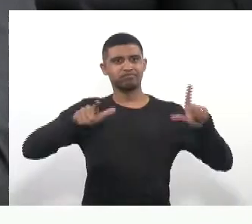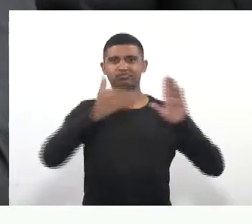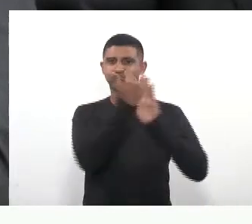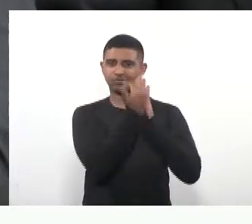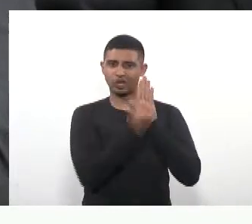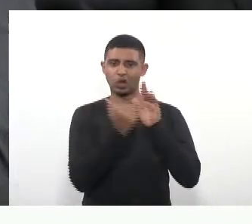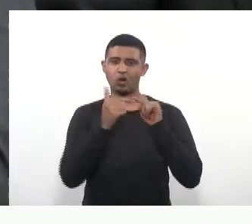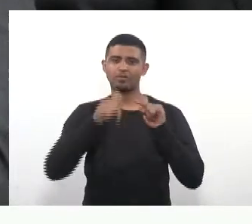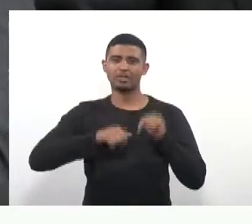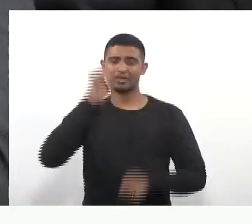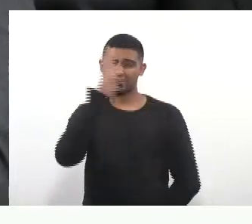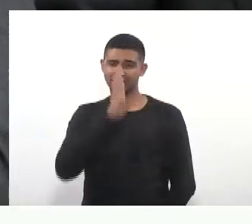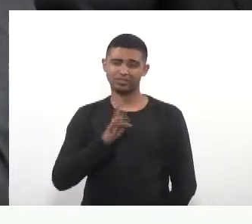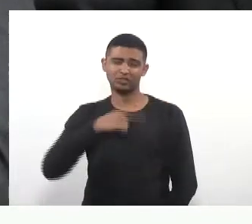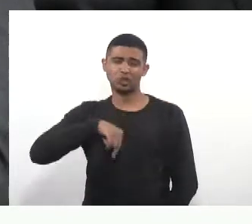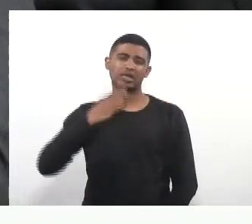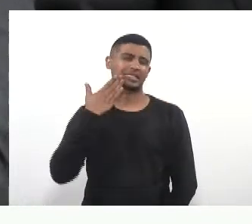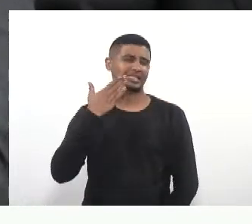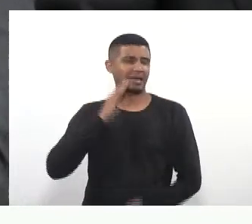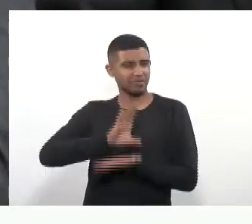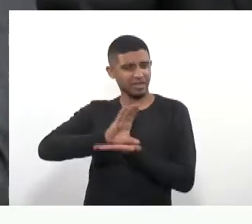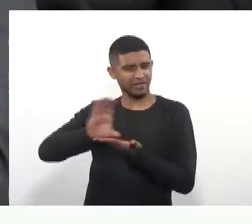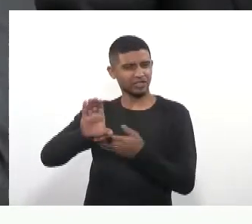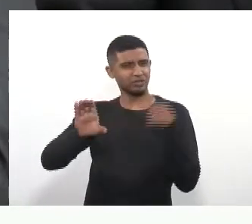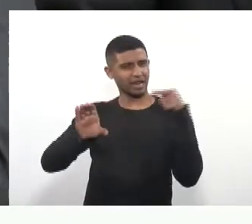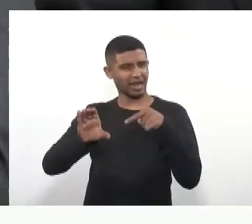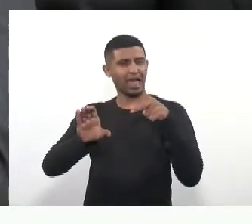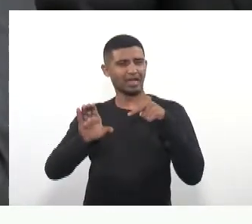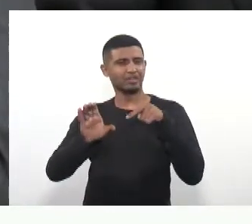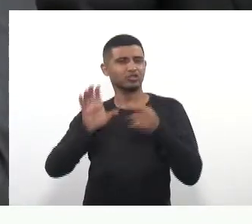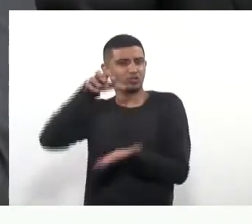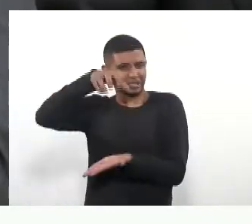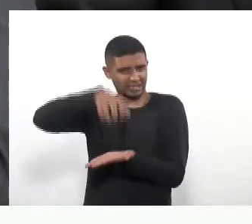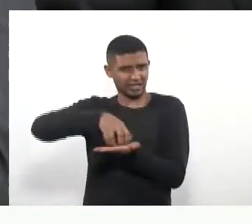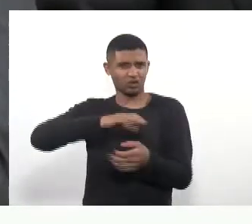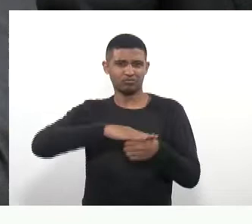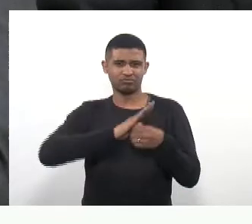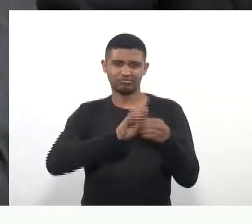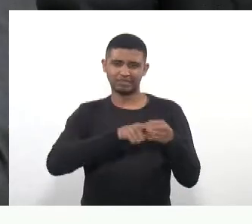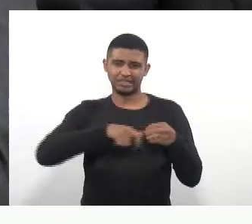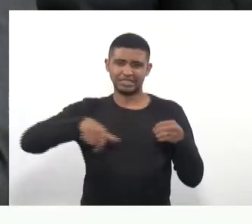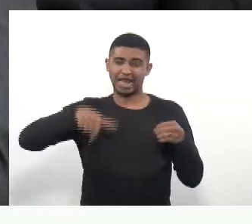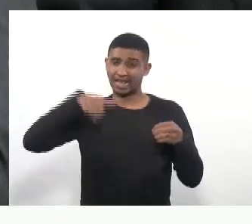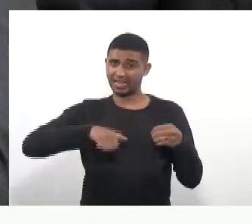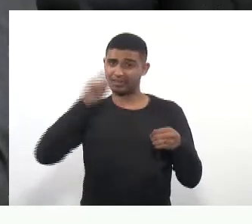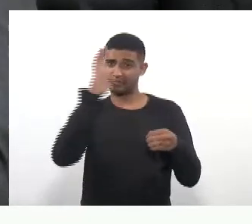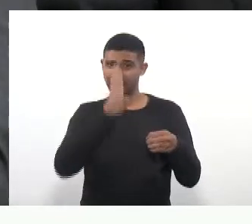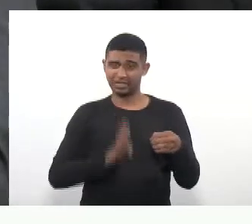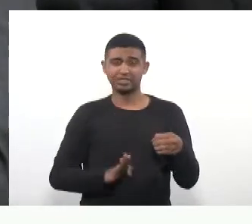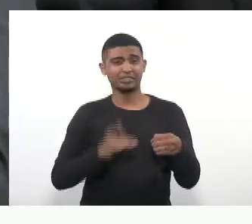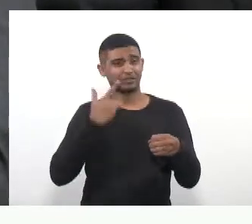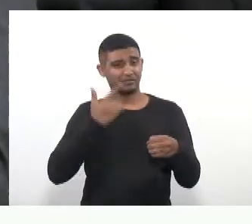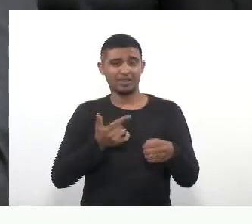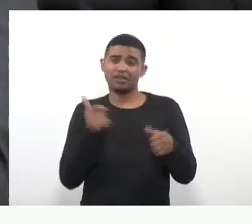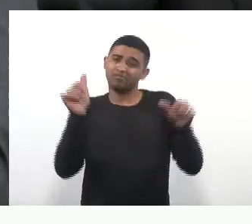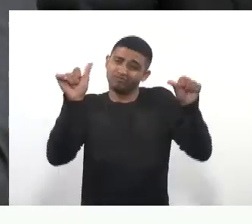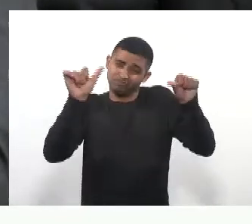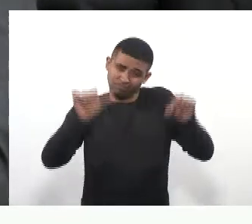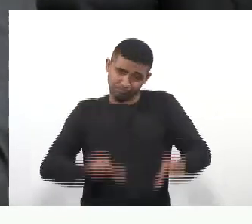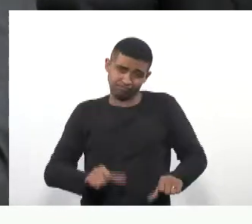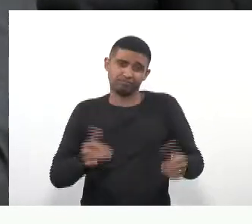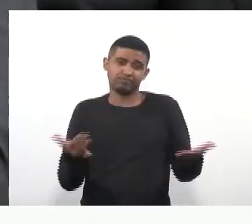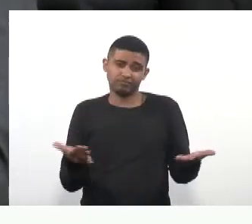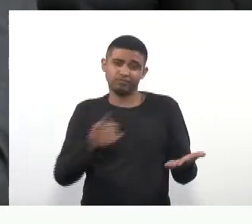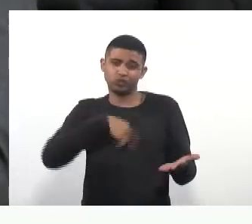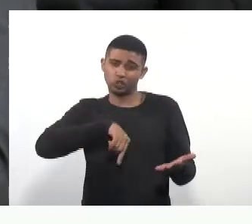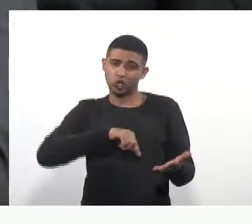sabe que os investimentos no setor de saneamento no Brasil estão absolutamente aquém do necessário, que se